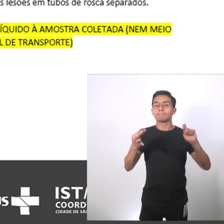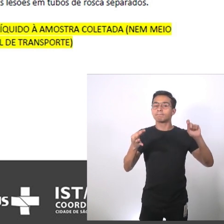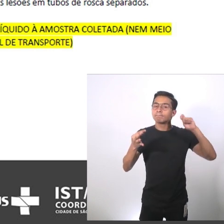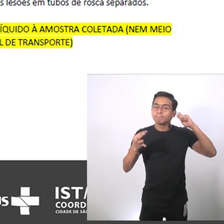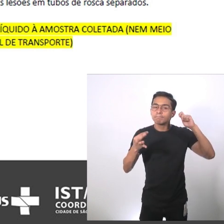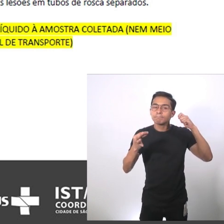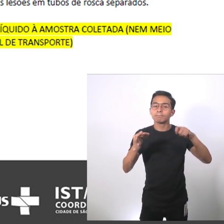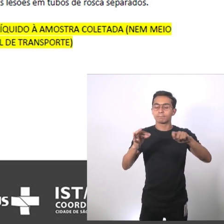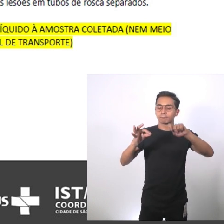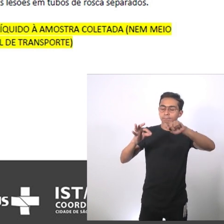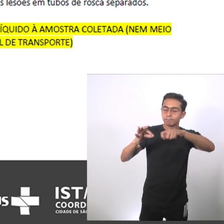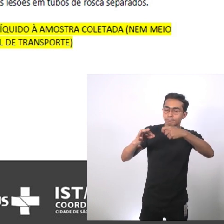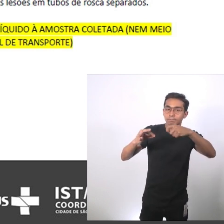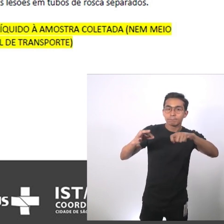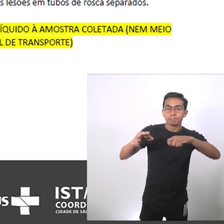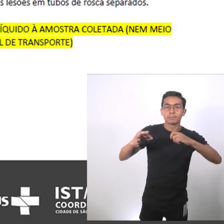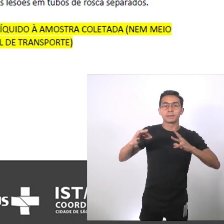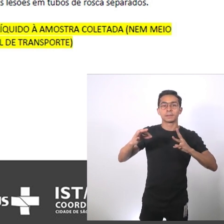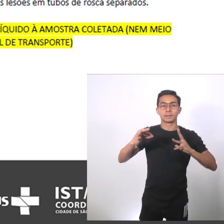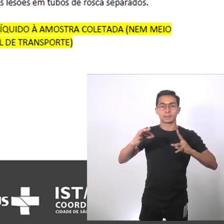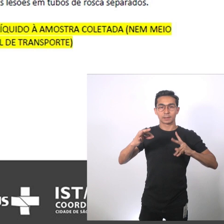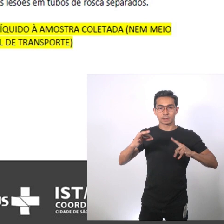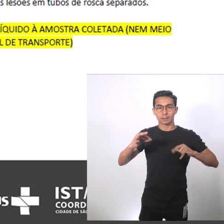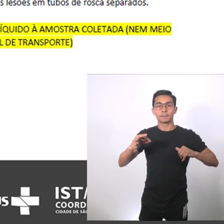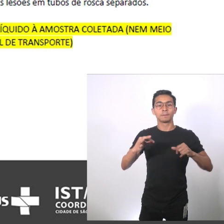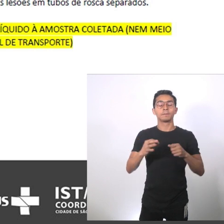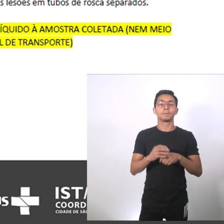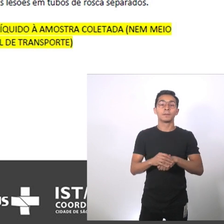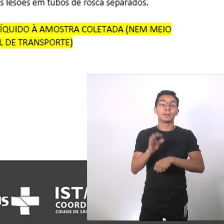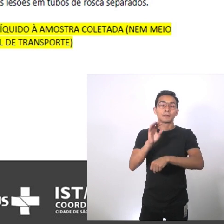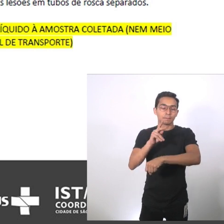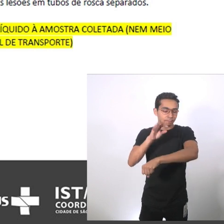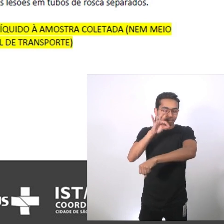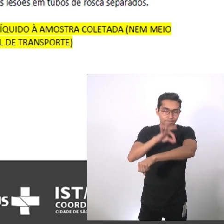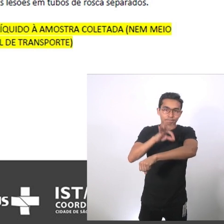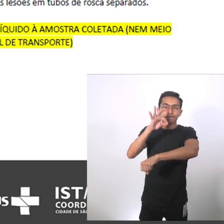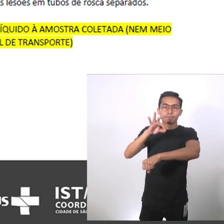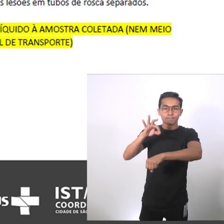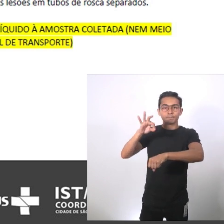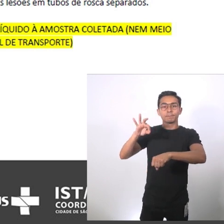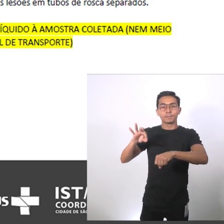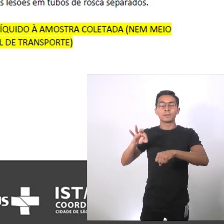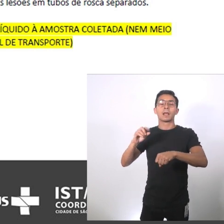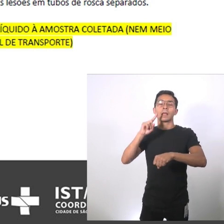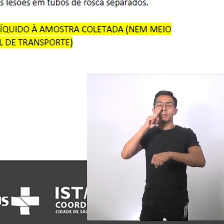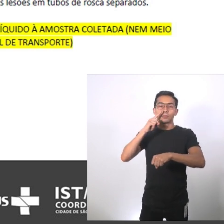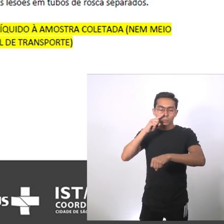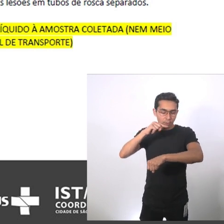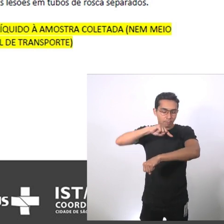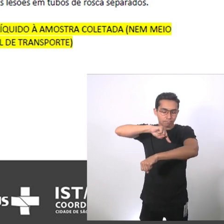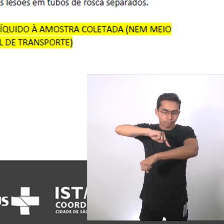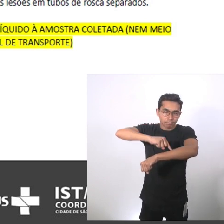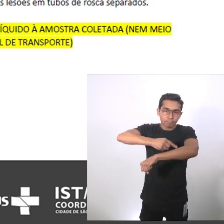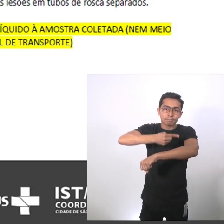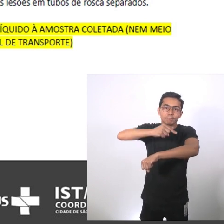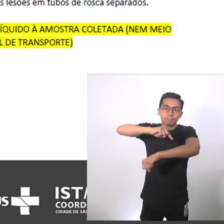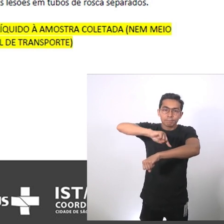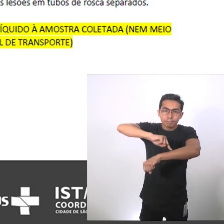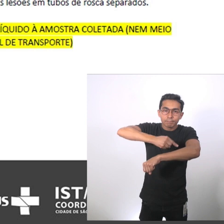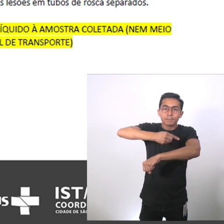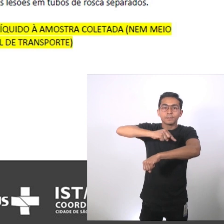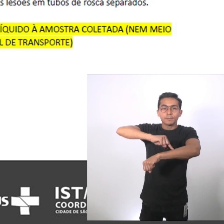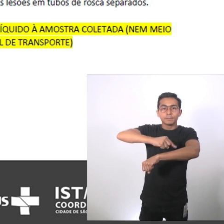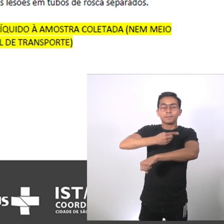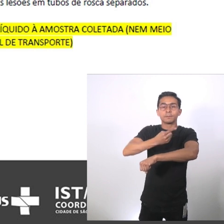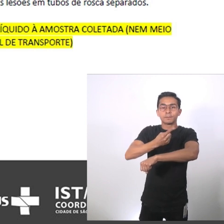da parte inferior da vesícula com suave e vai deixar o suave